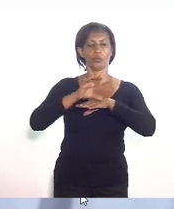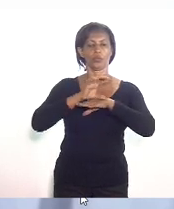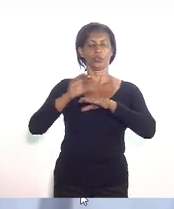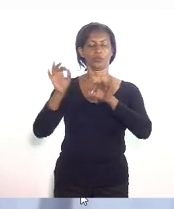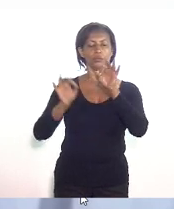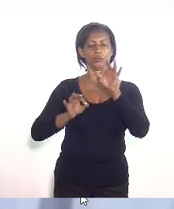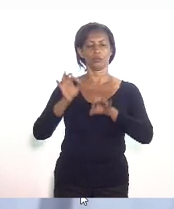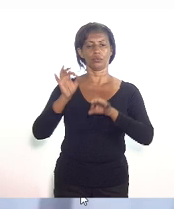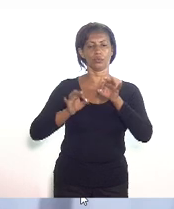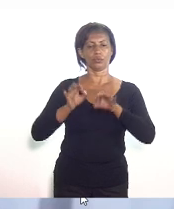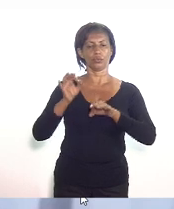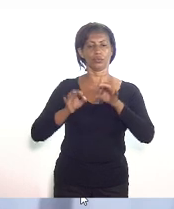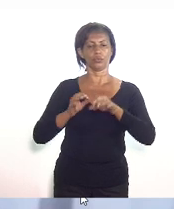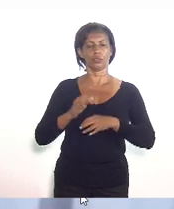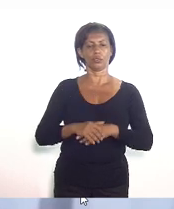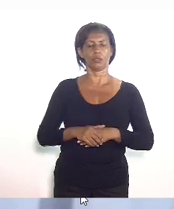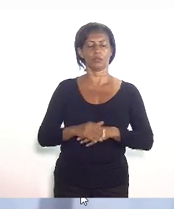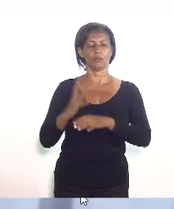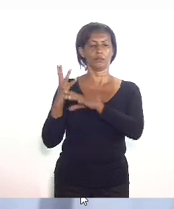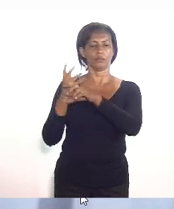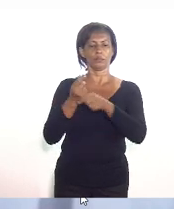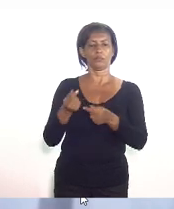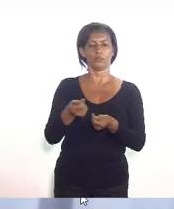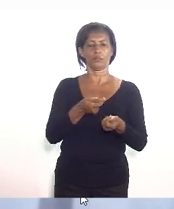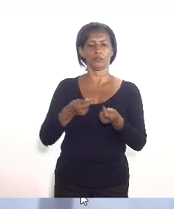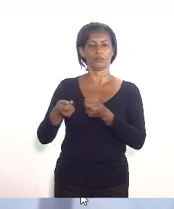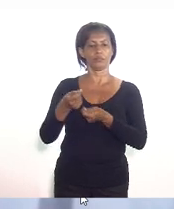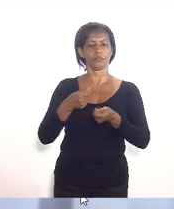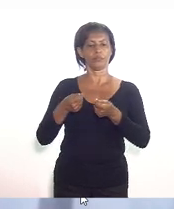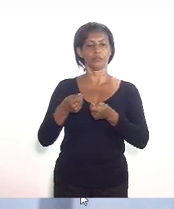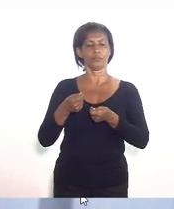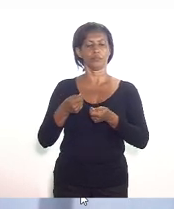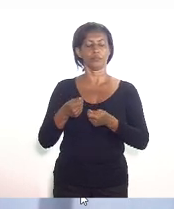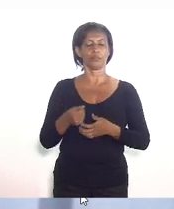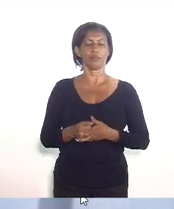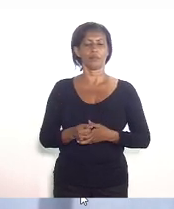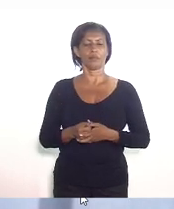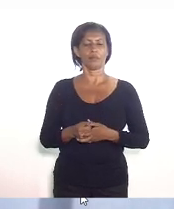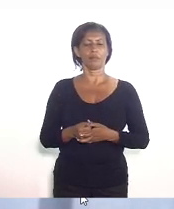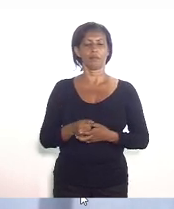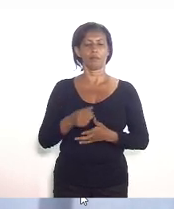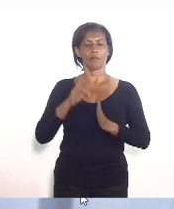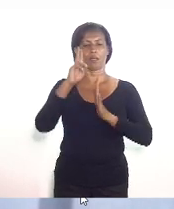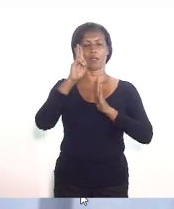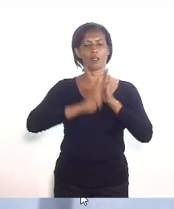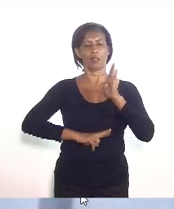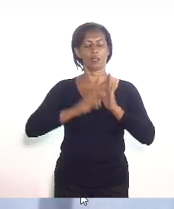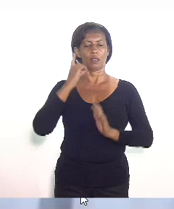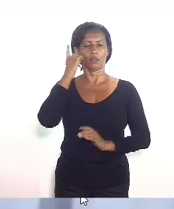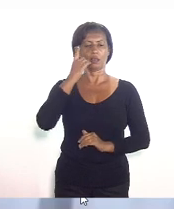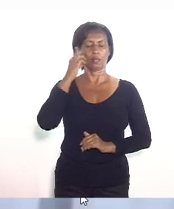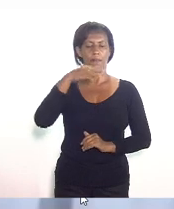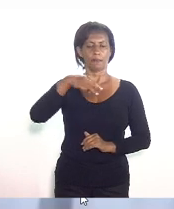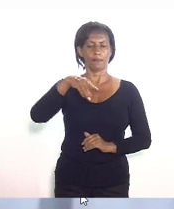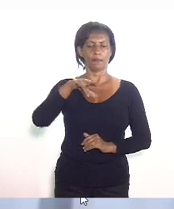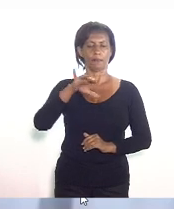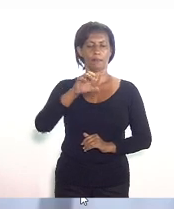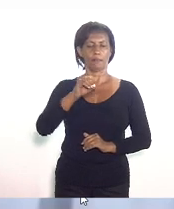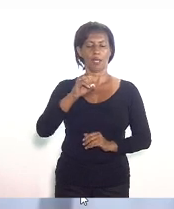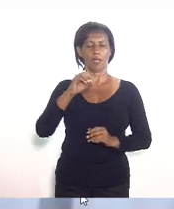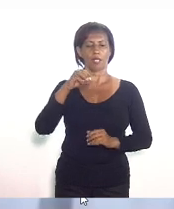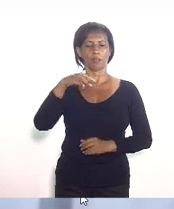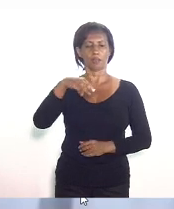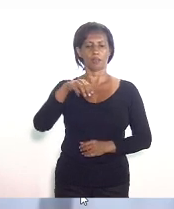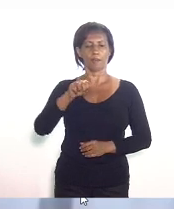orçamento, finanças, fiscalização financeira e controle favorável. Relatores, deputados Márcio Pacheco, Marta